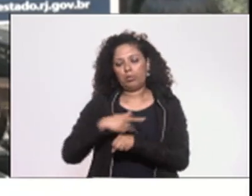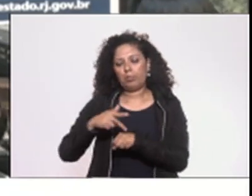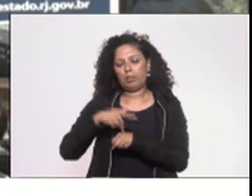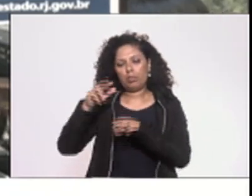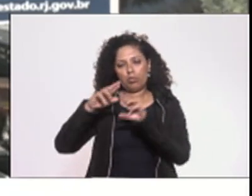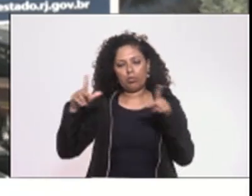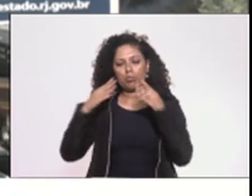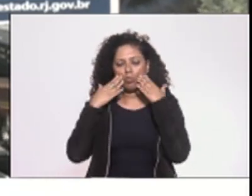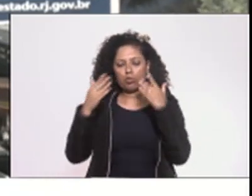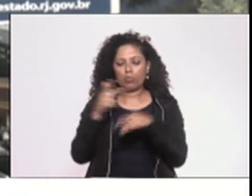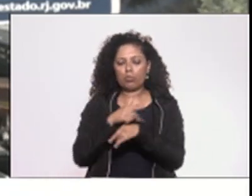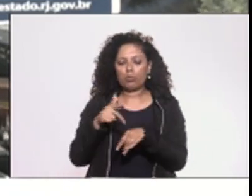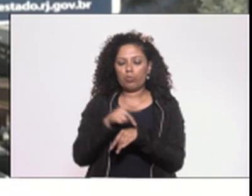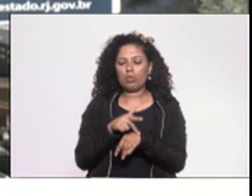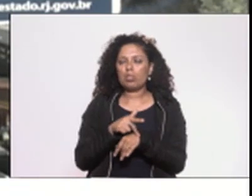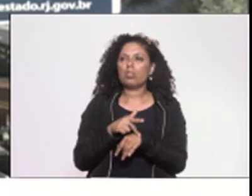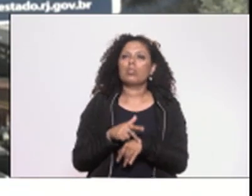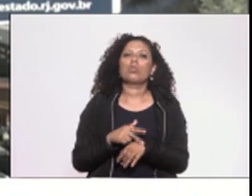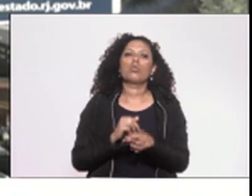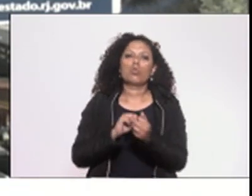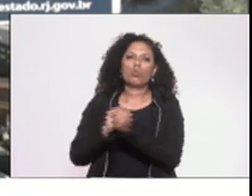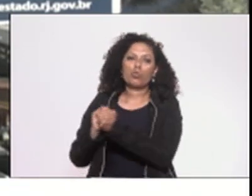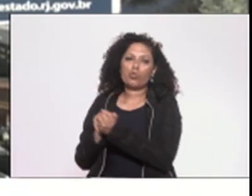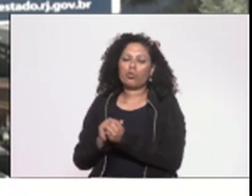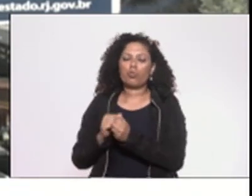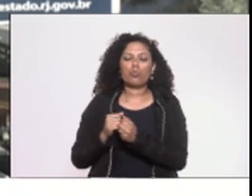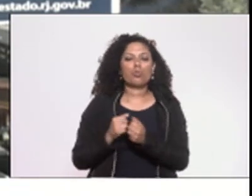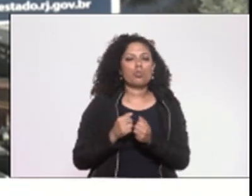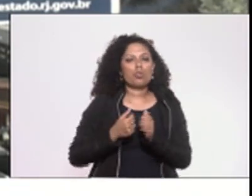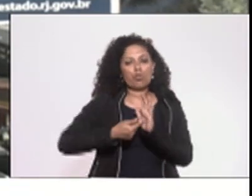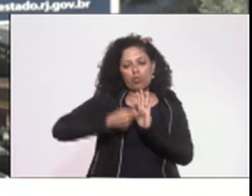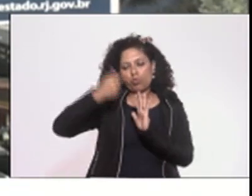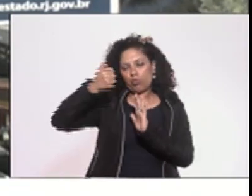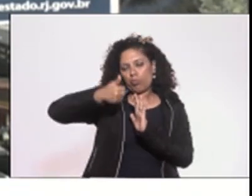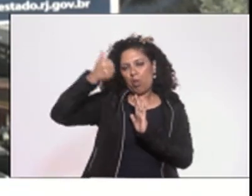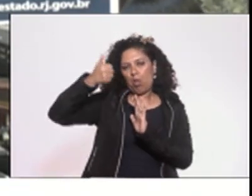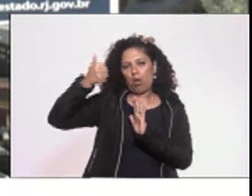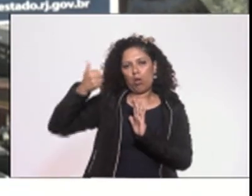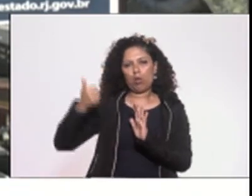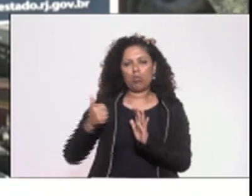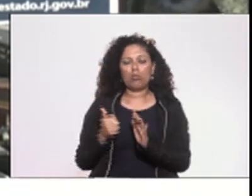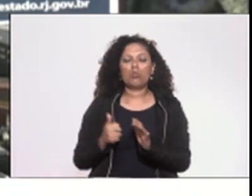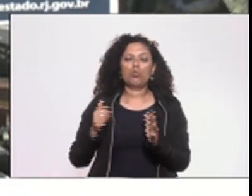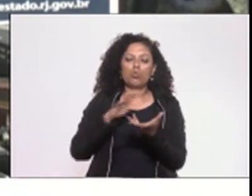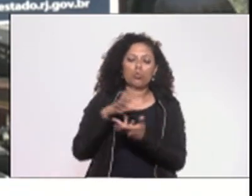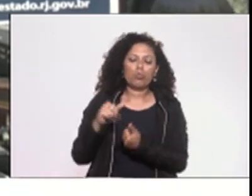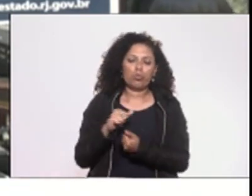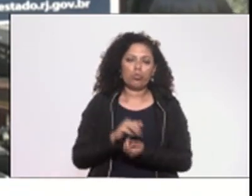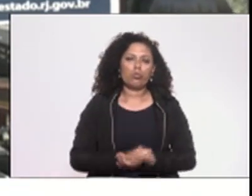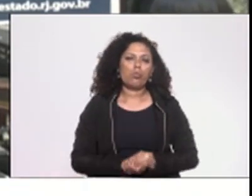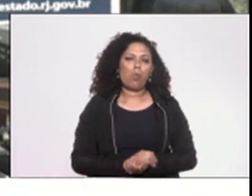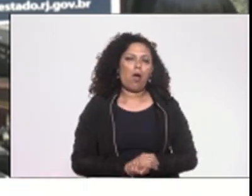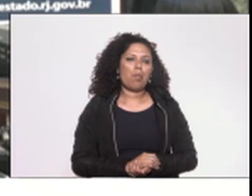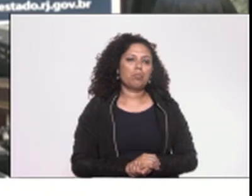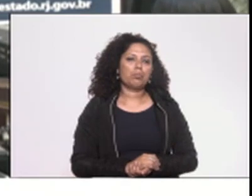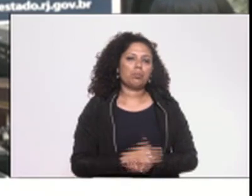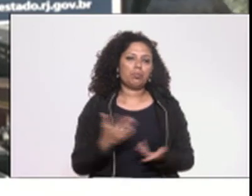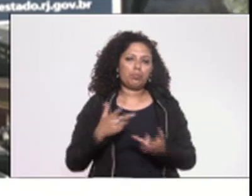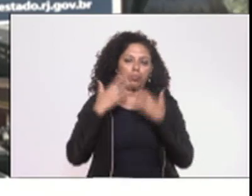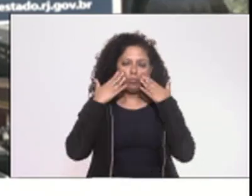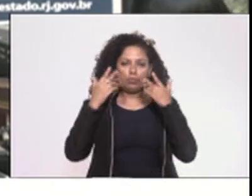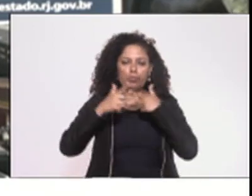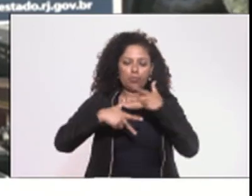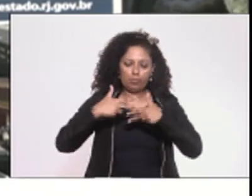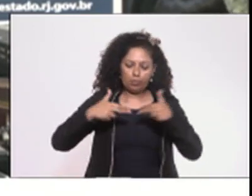representou o Brasil e colocou o Brasil entre as top 12 startups no mundo. Aí a premiação da